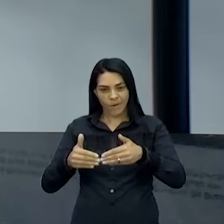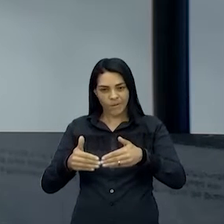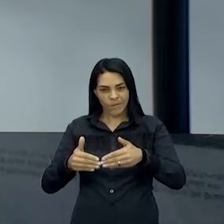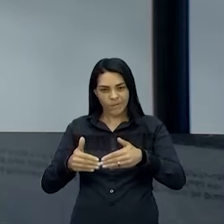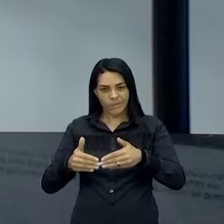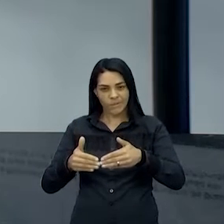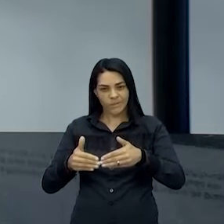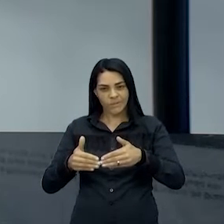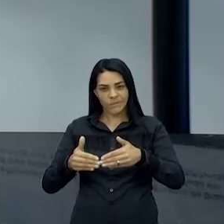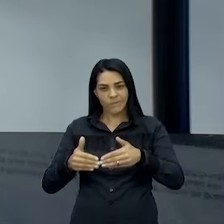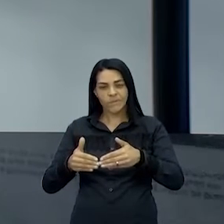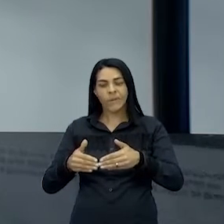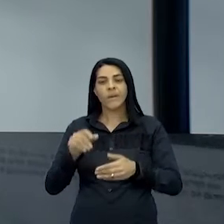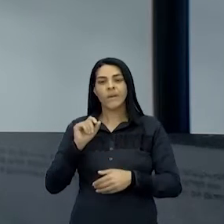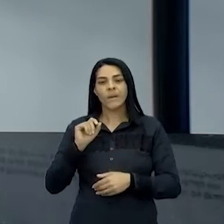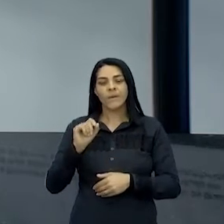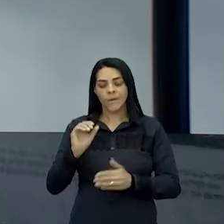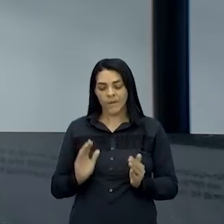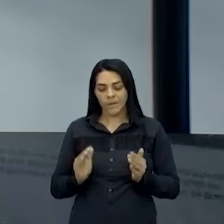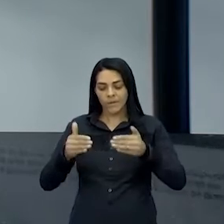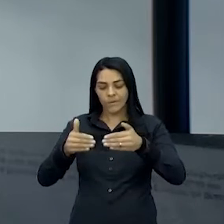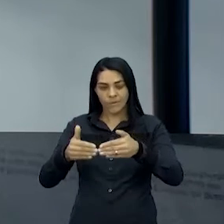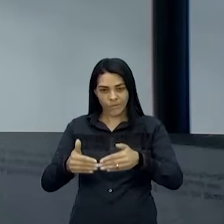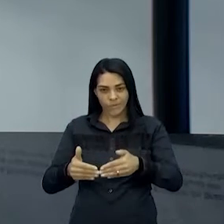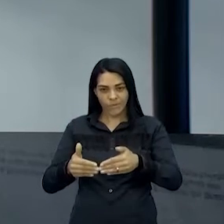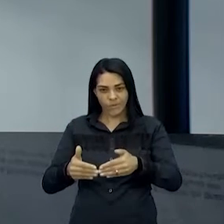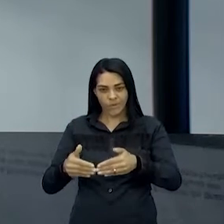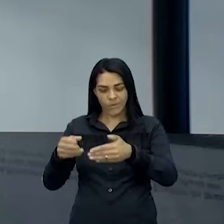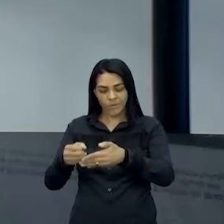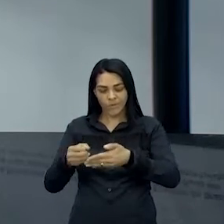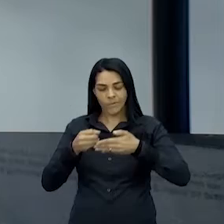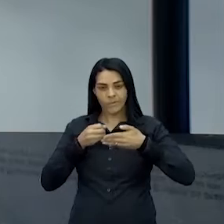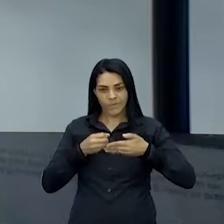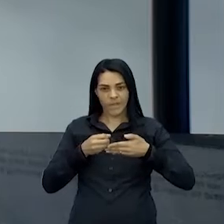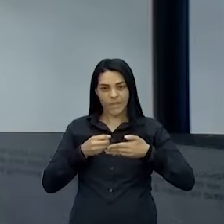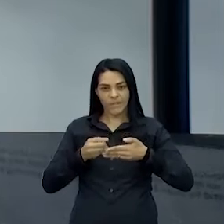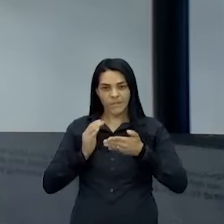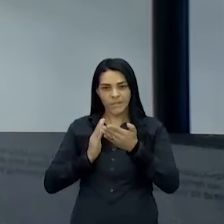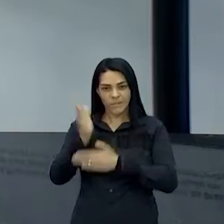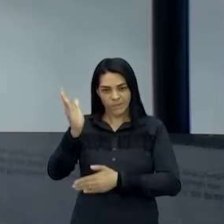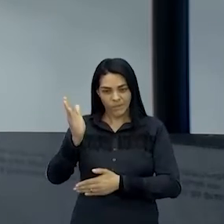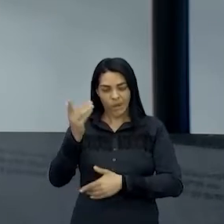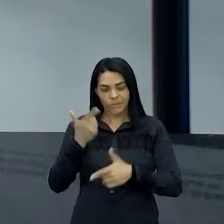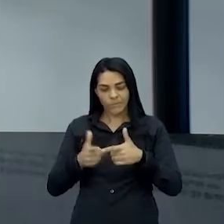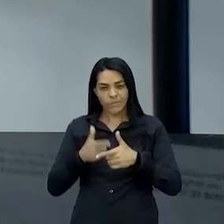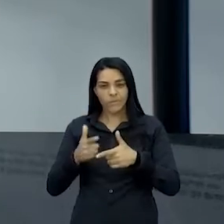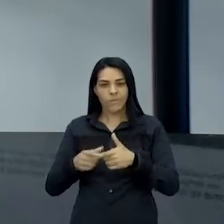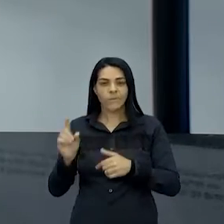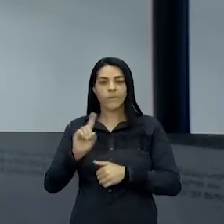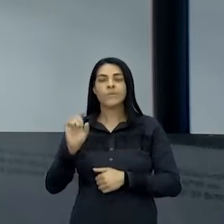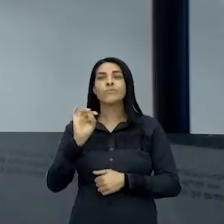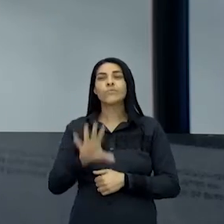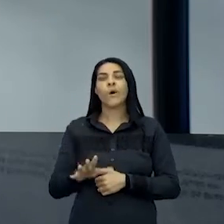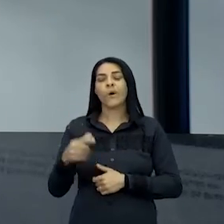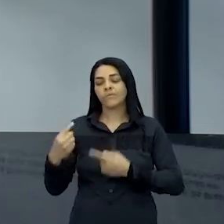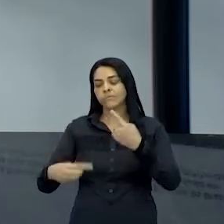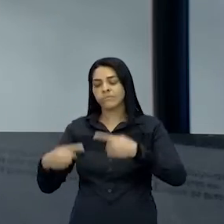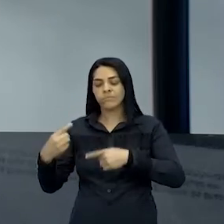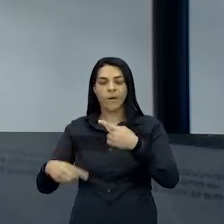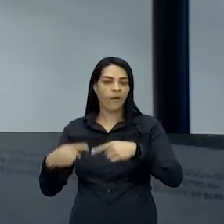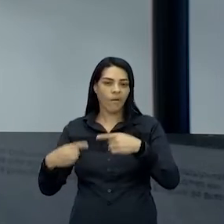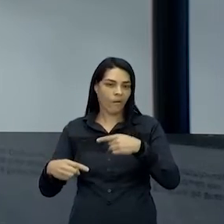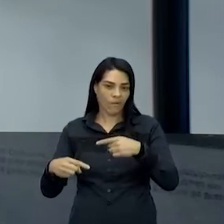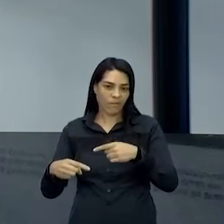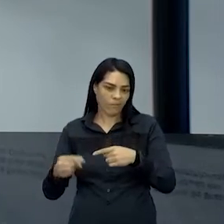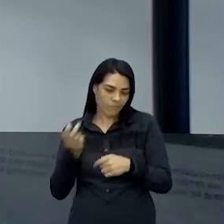fórum ele também traz a resolução desses problemas. Então não é só um debate por debate, tudo